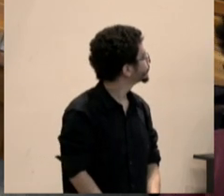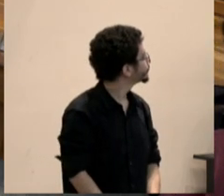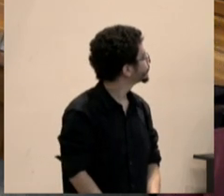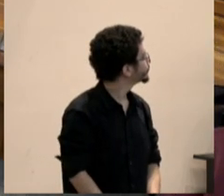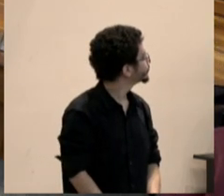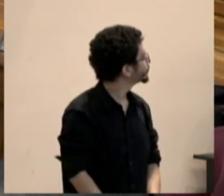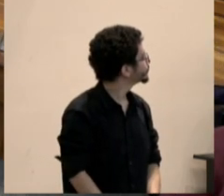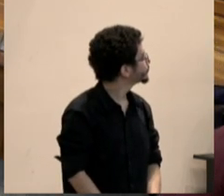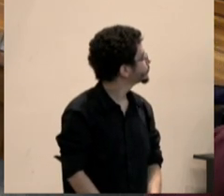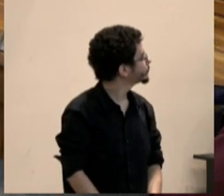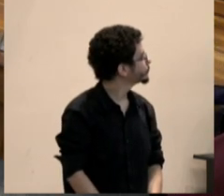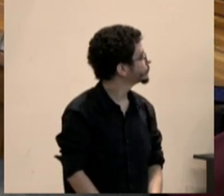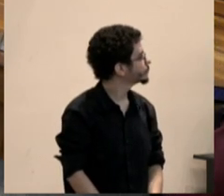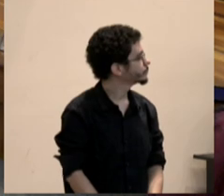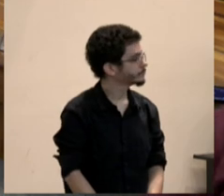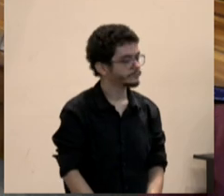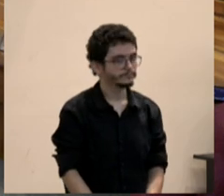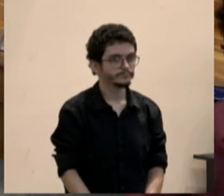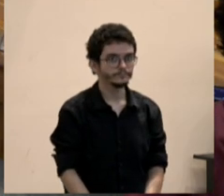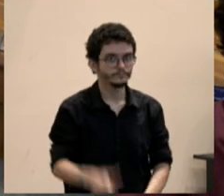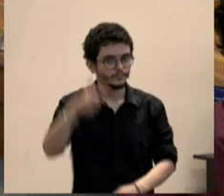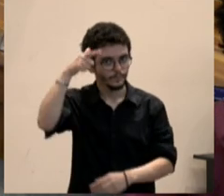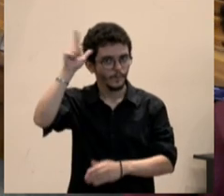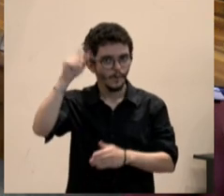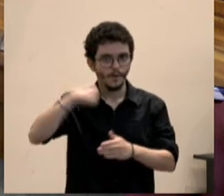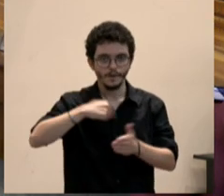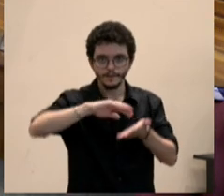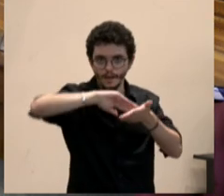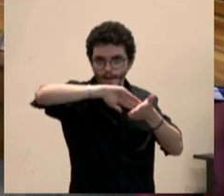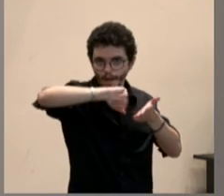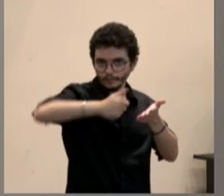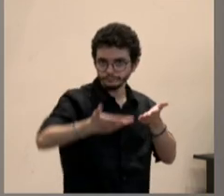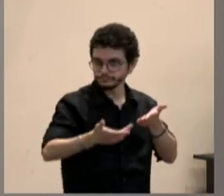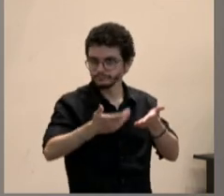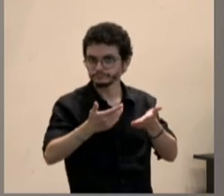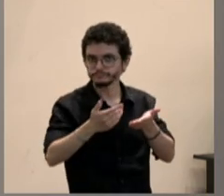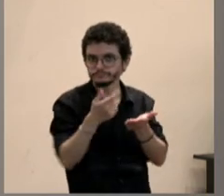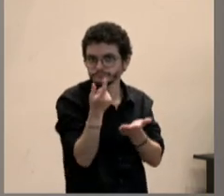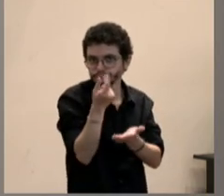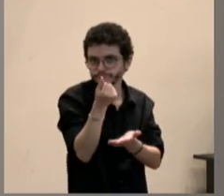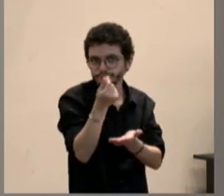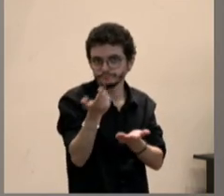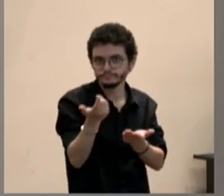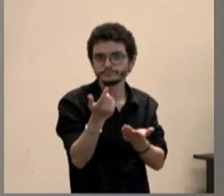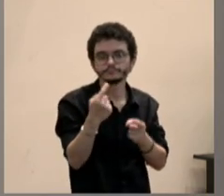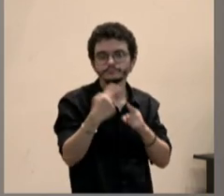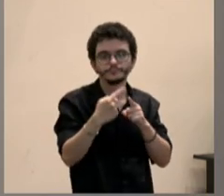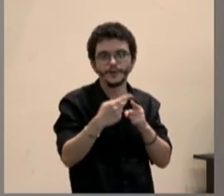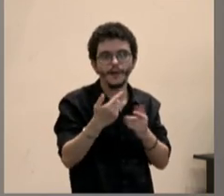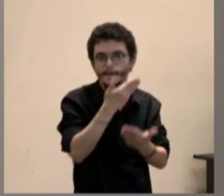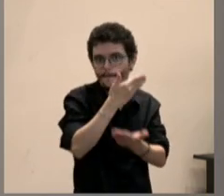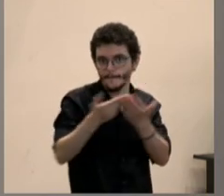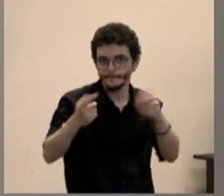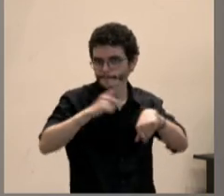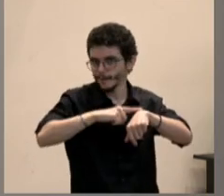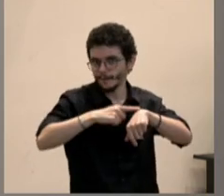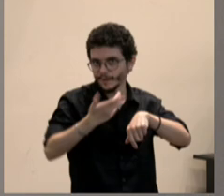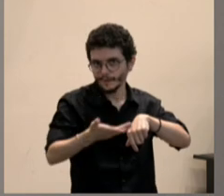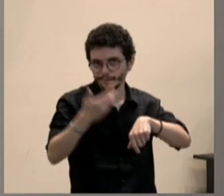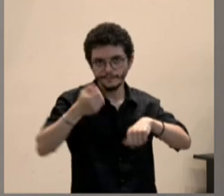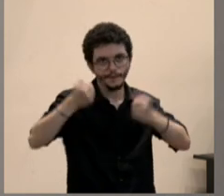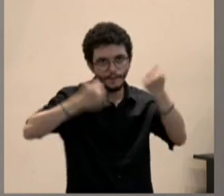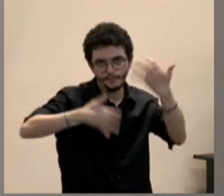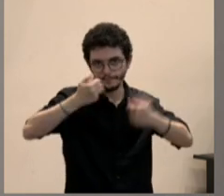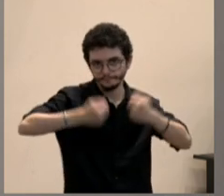Tá. Eu acabei ontem retirando essa parte da carga tributária, porque eu ia gastar muito tempo. Mas, vocês terem